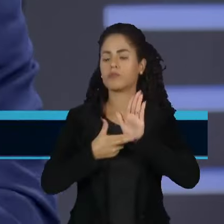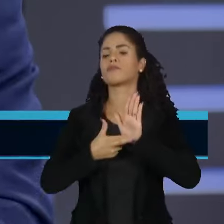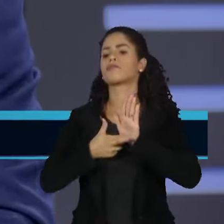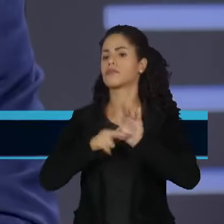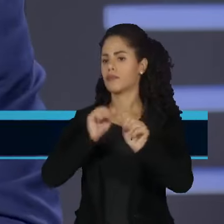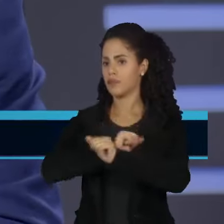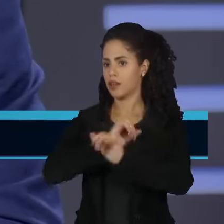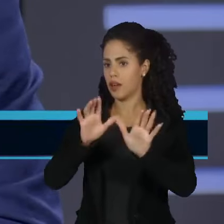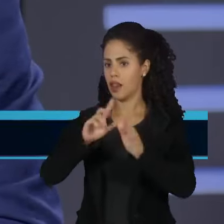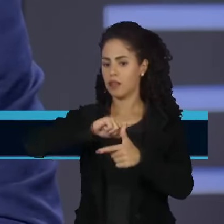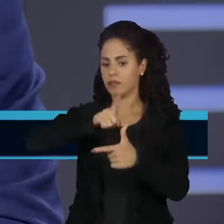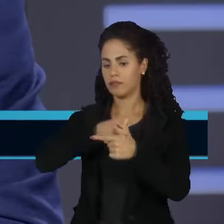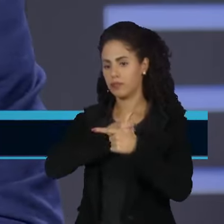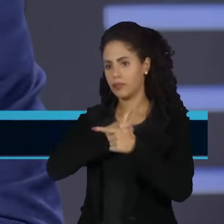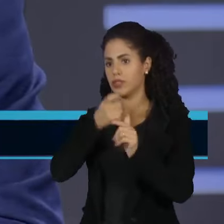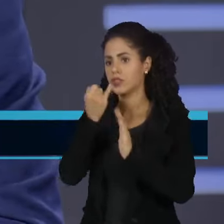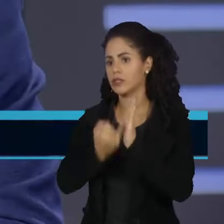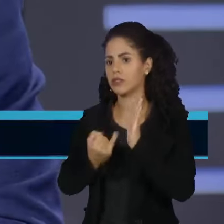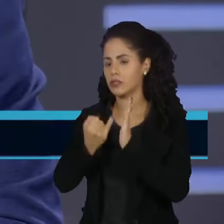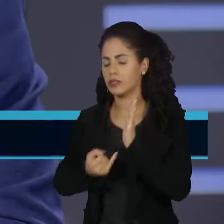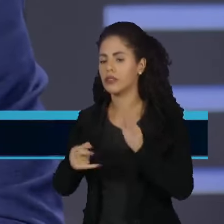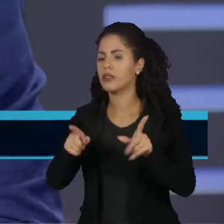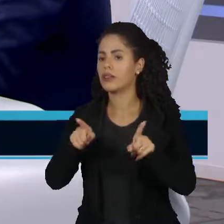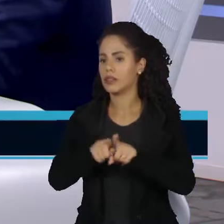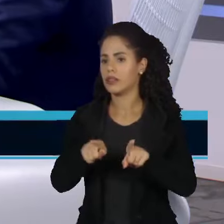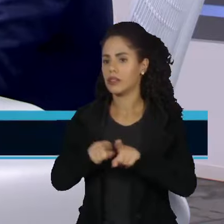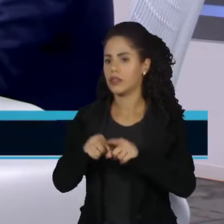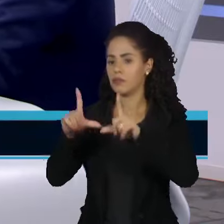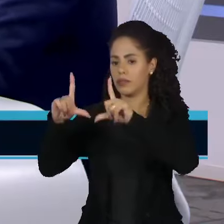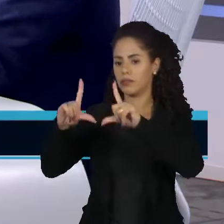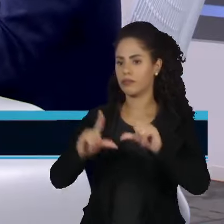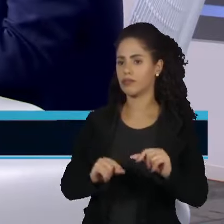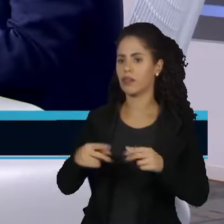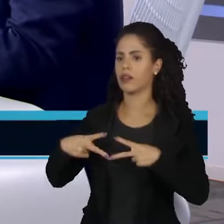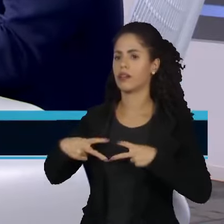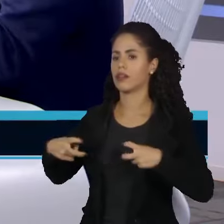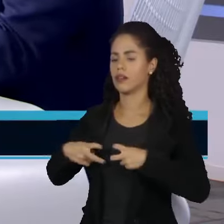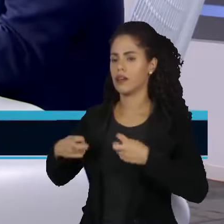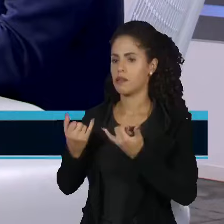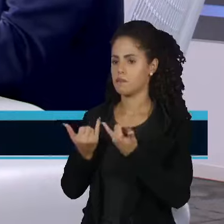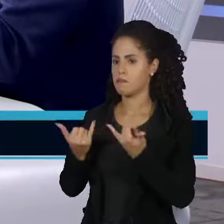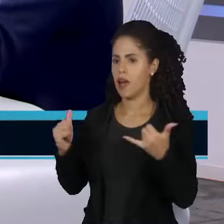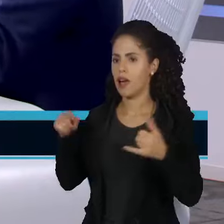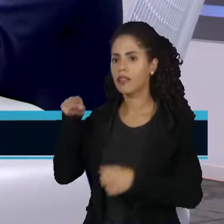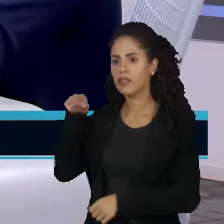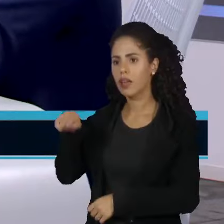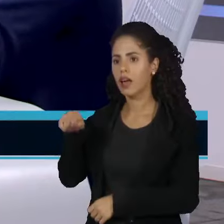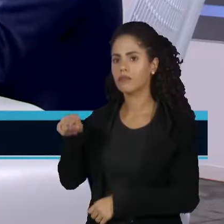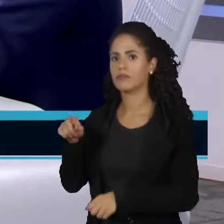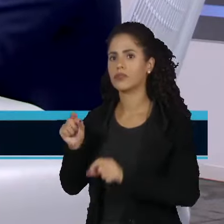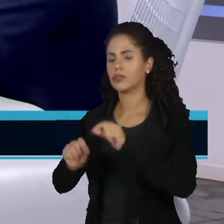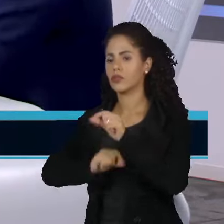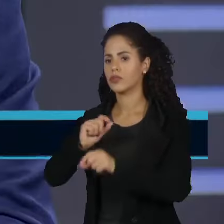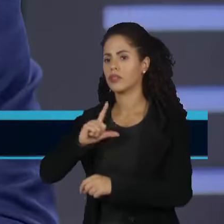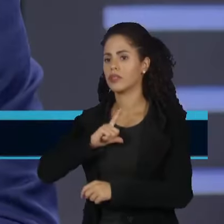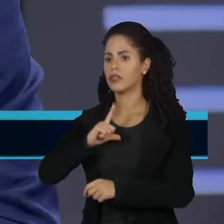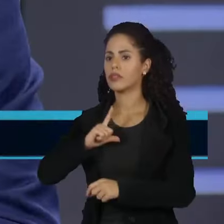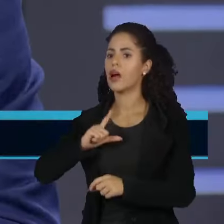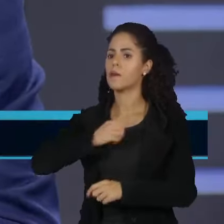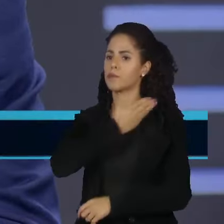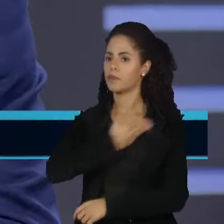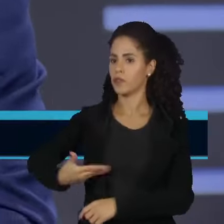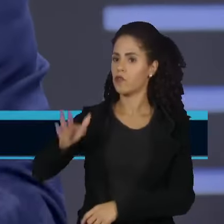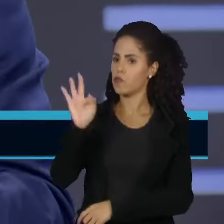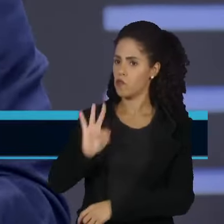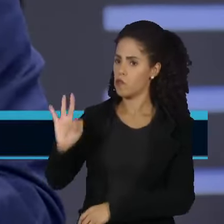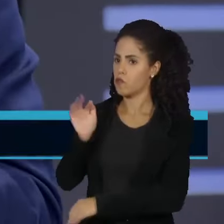de dividendos. Isso diminuiu o valor da empresa, que é uma empresa na qual a União é